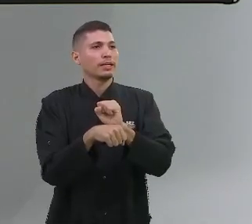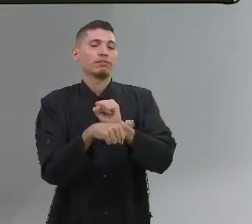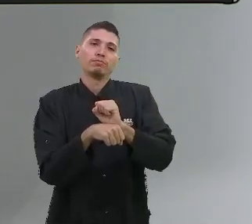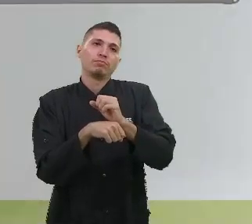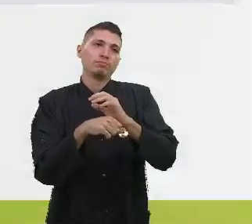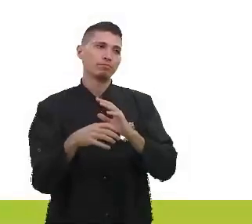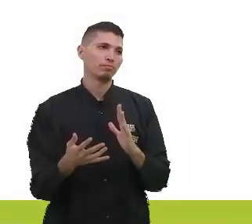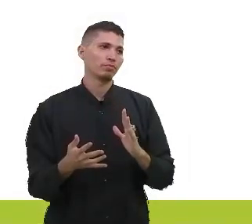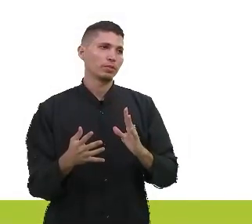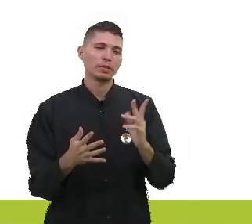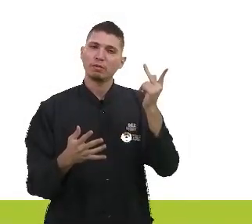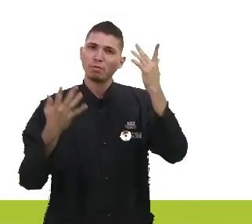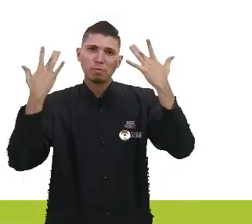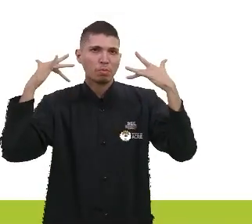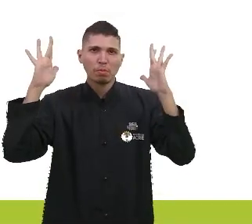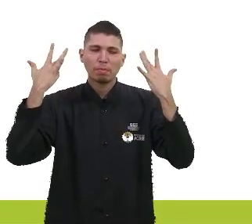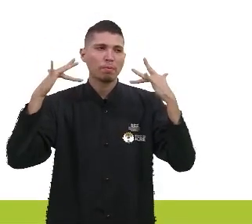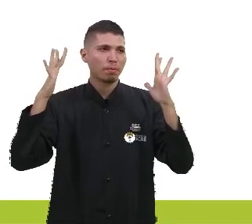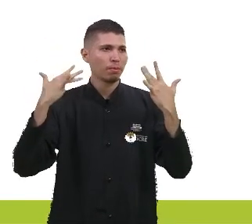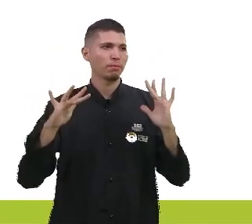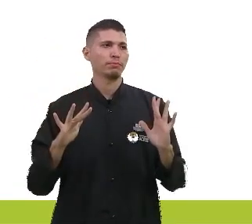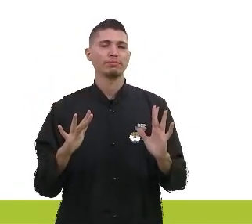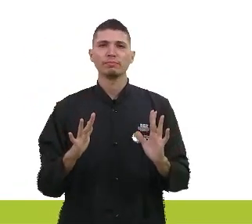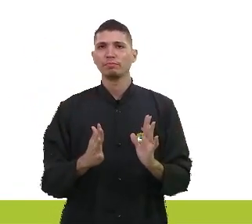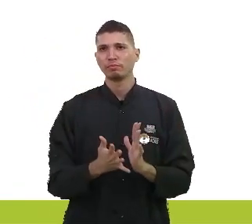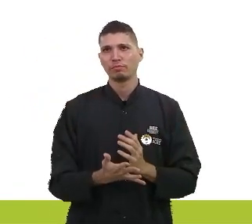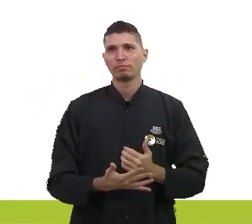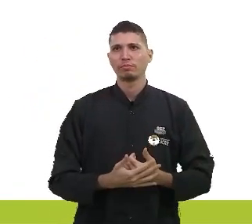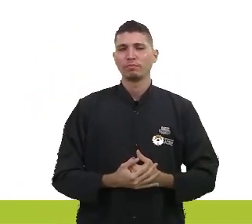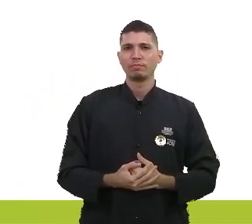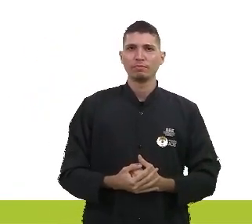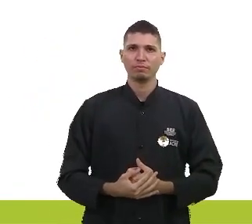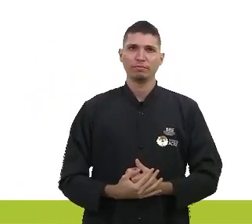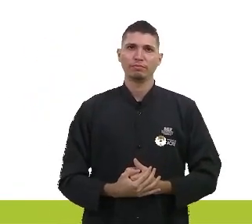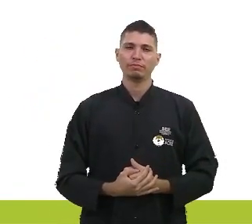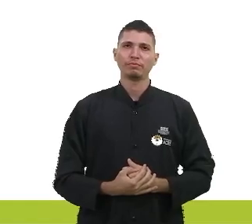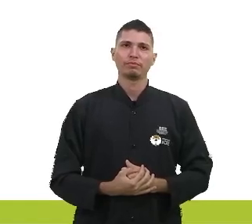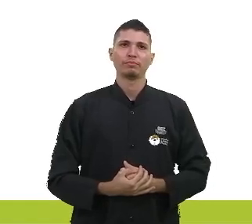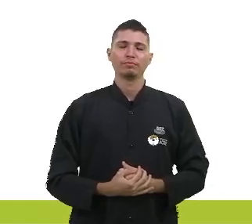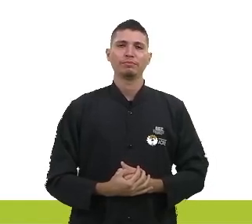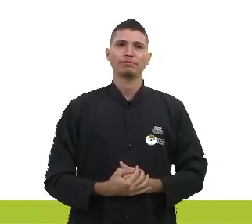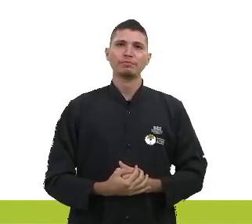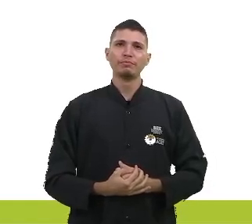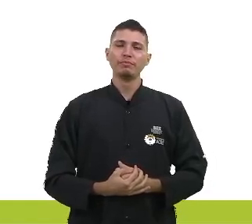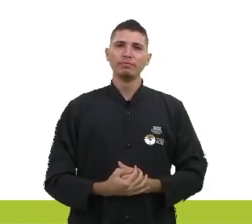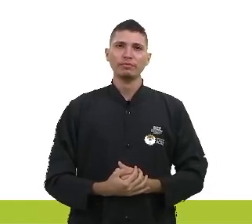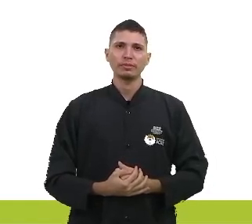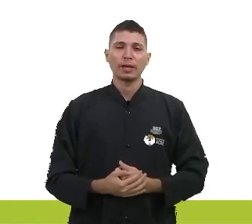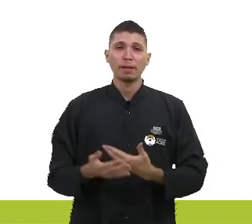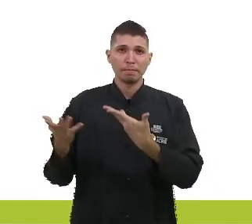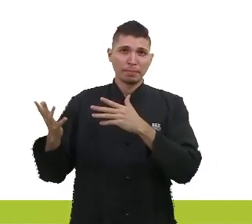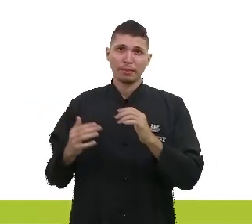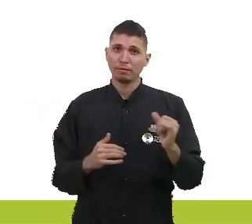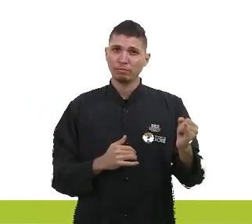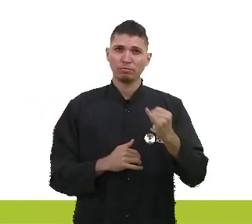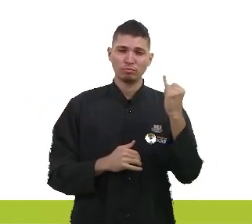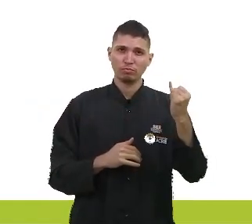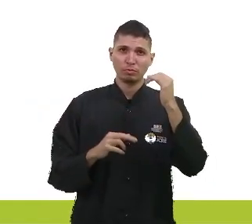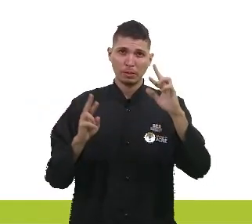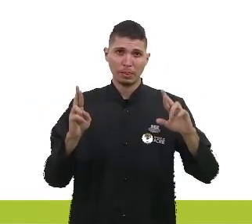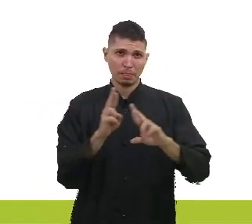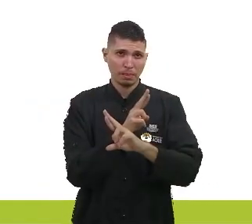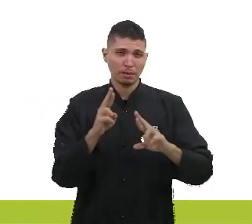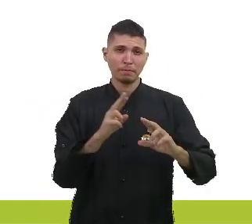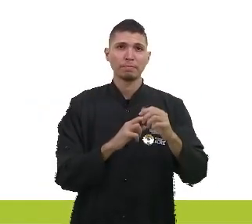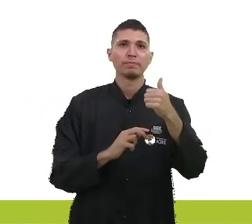Então, agora nós entramos aqui, é uma questão muito importante relacionada à primeira lei de